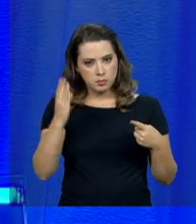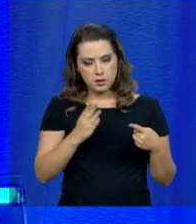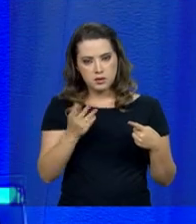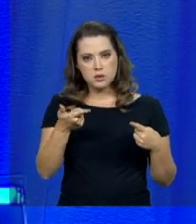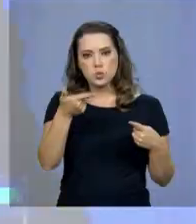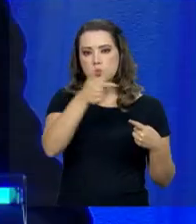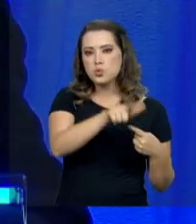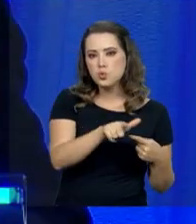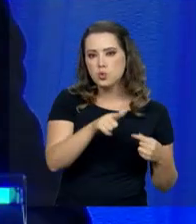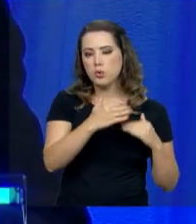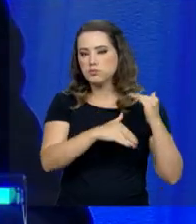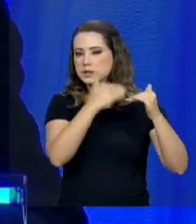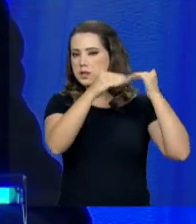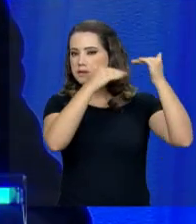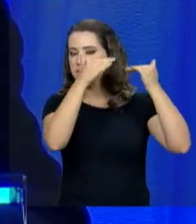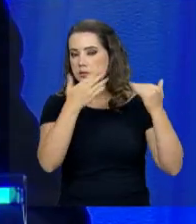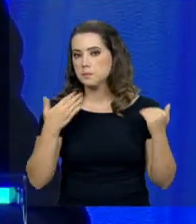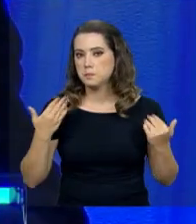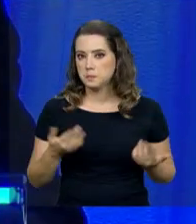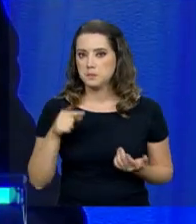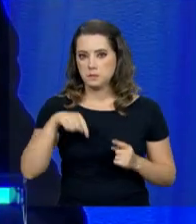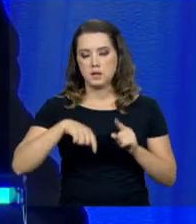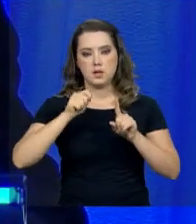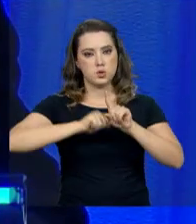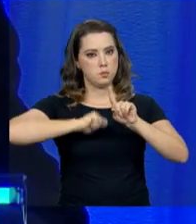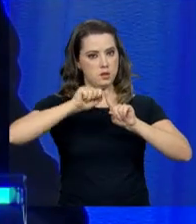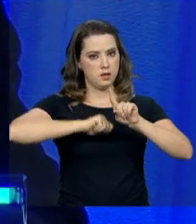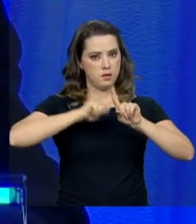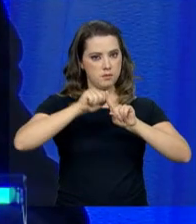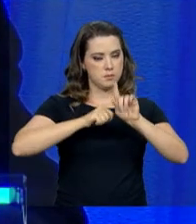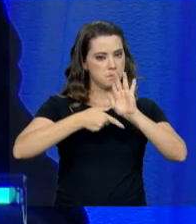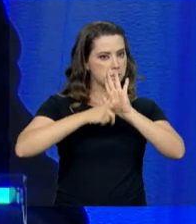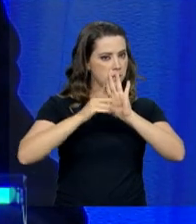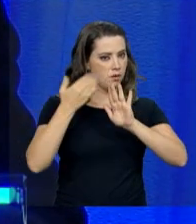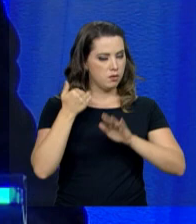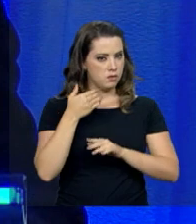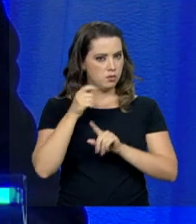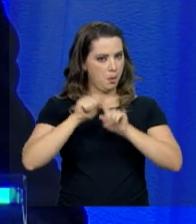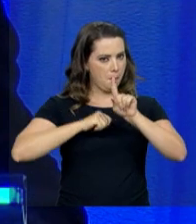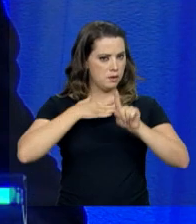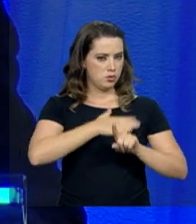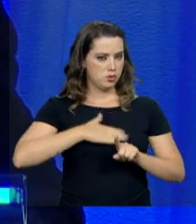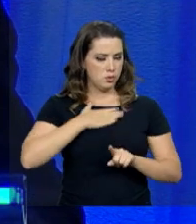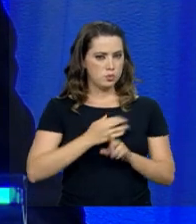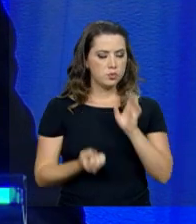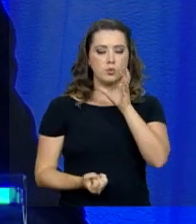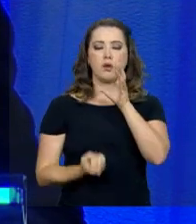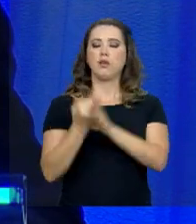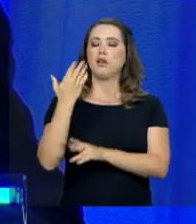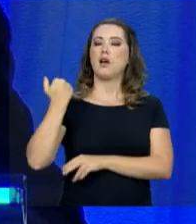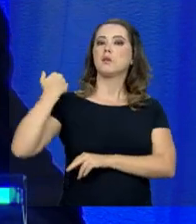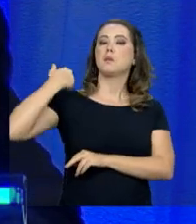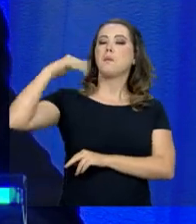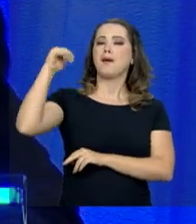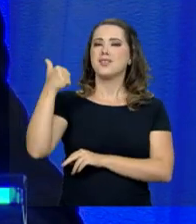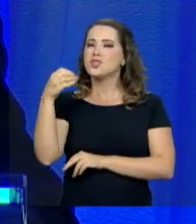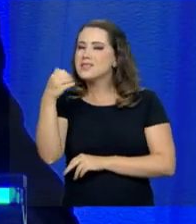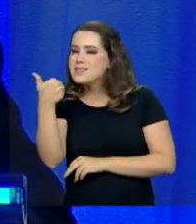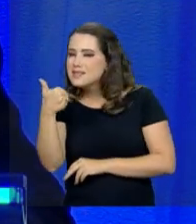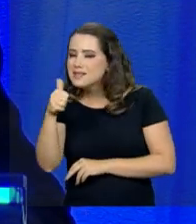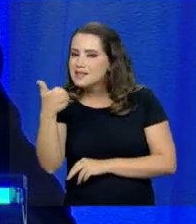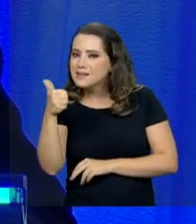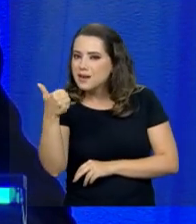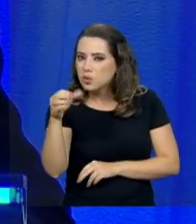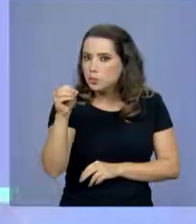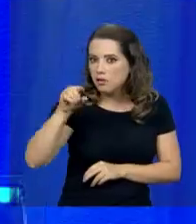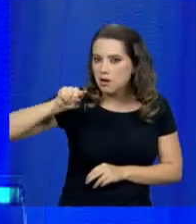do crescimento. Só neste mês, meus senhores, passado, no mês de agosto, foram criados 110 mil